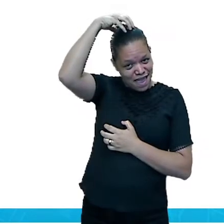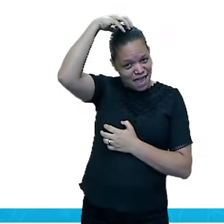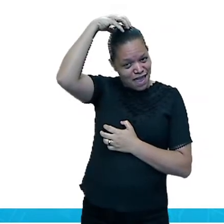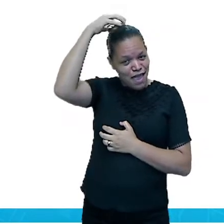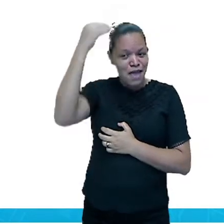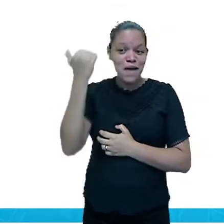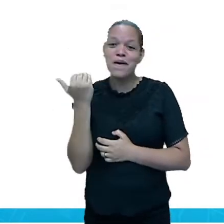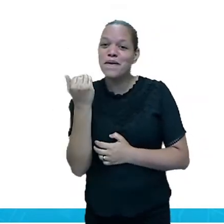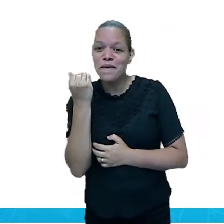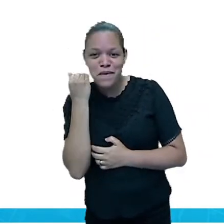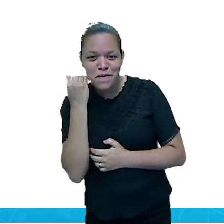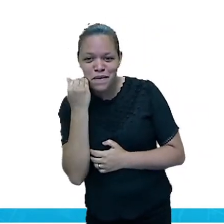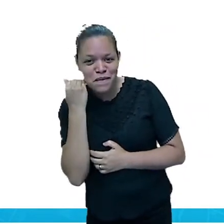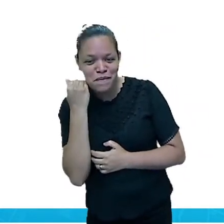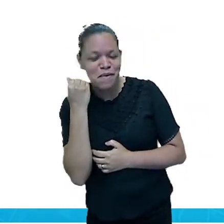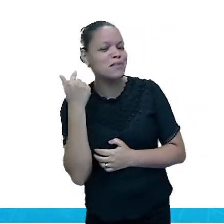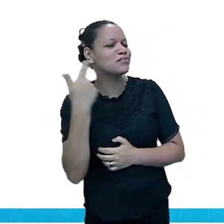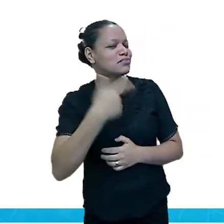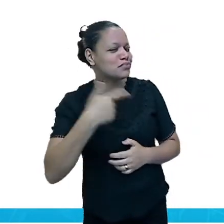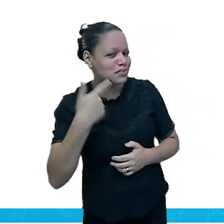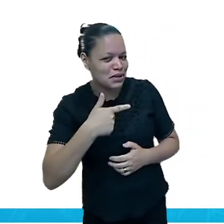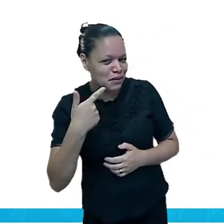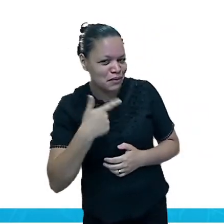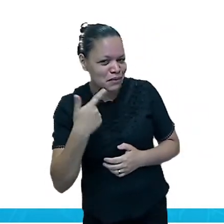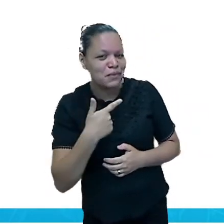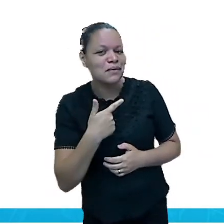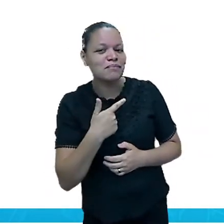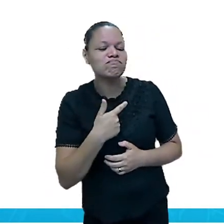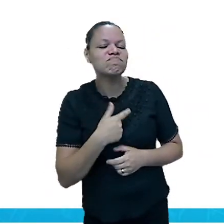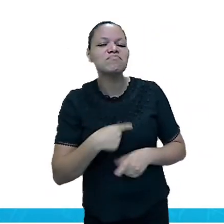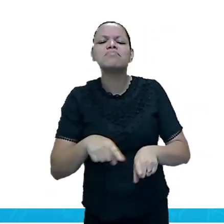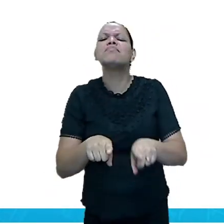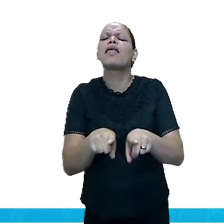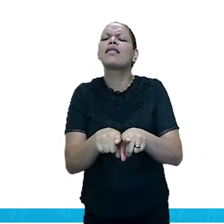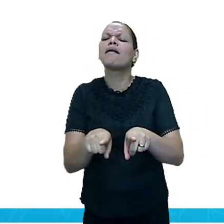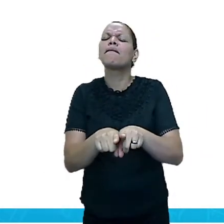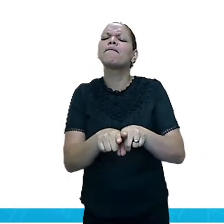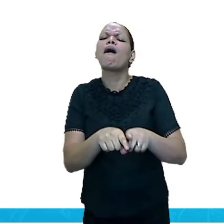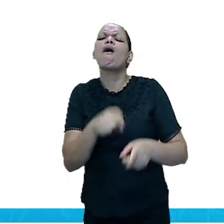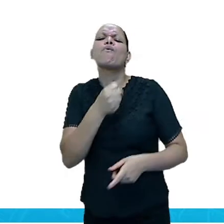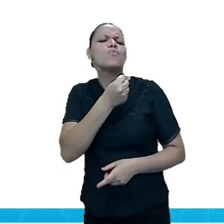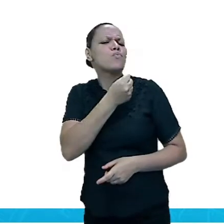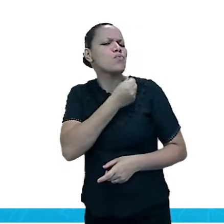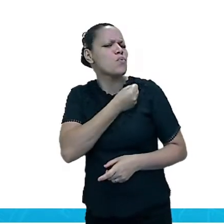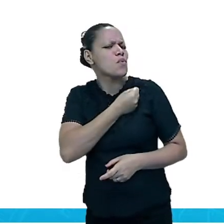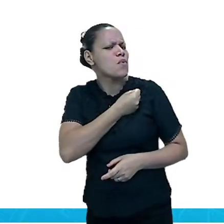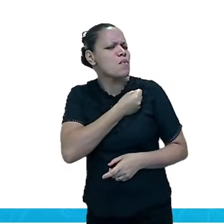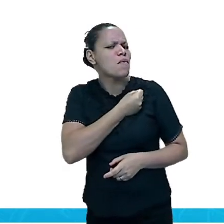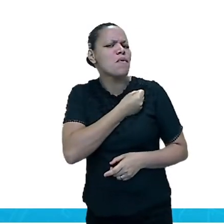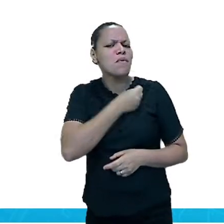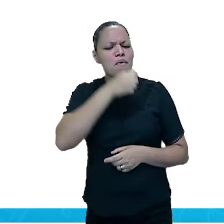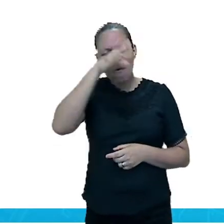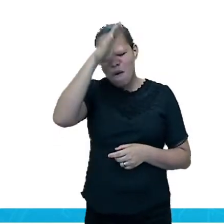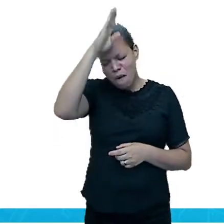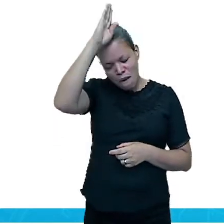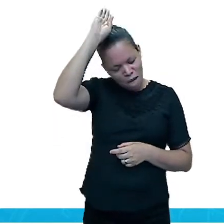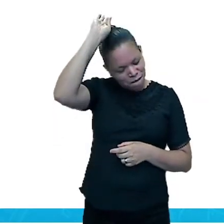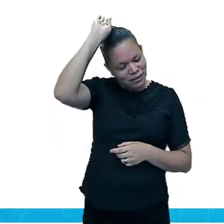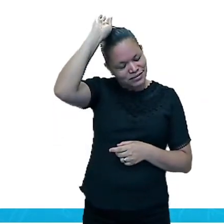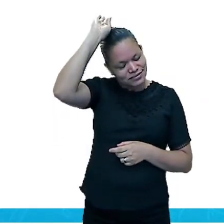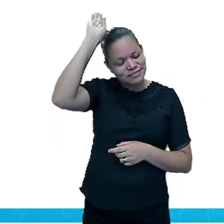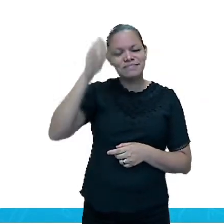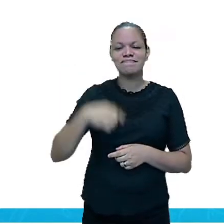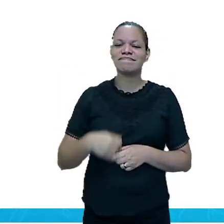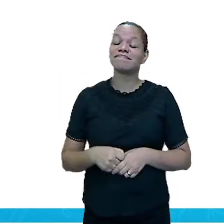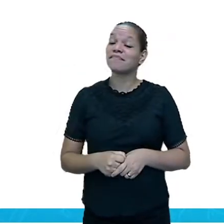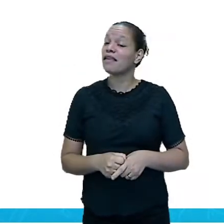Olha aqui o número romano, Então, na designação de reis e também na designação de papas. Aqui nós